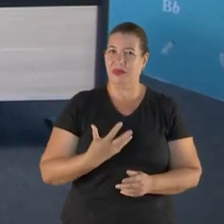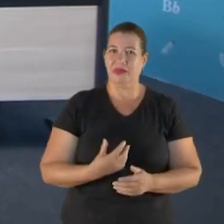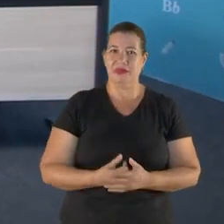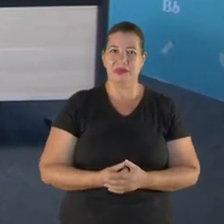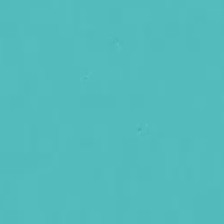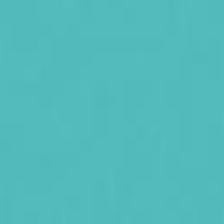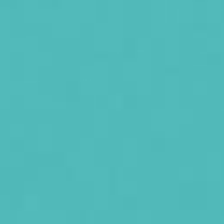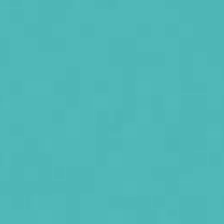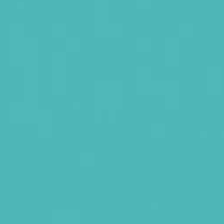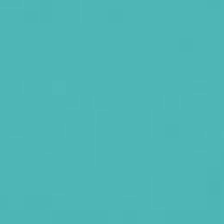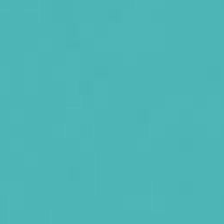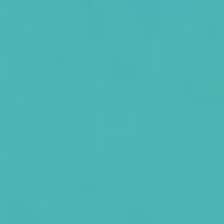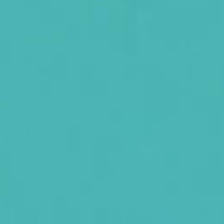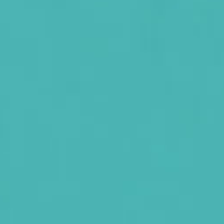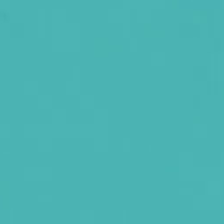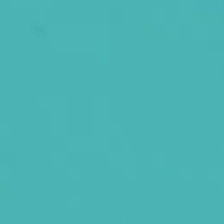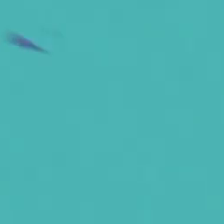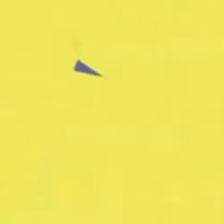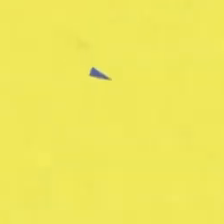é demais.